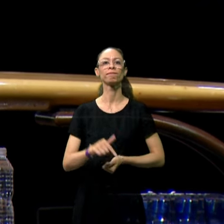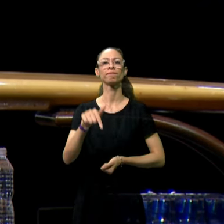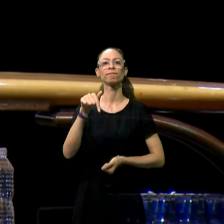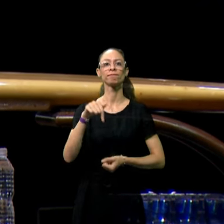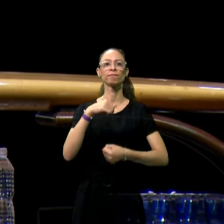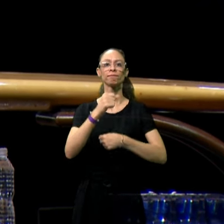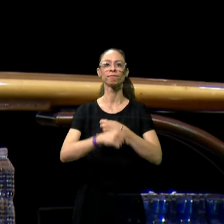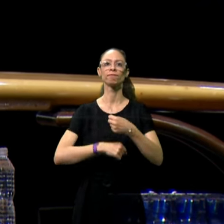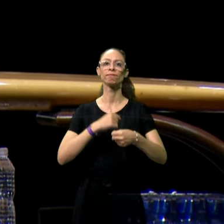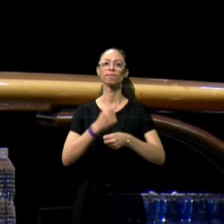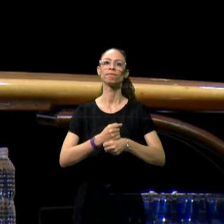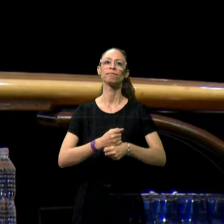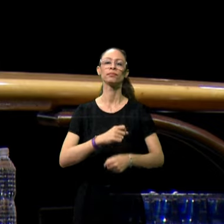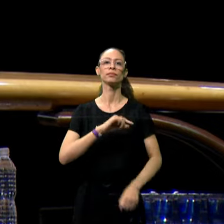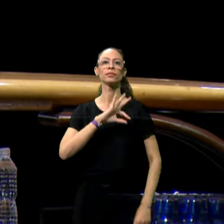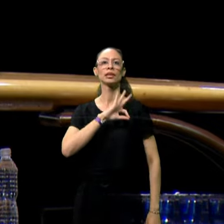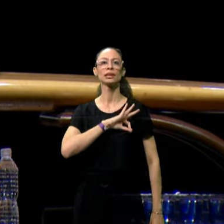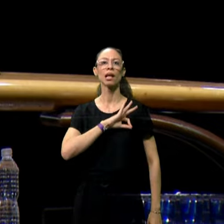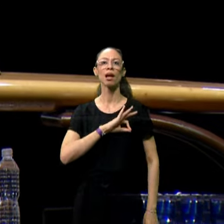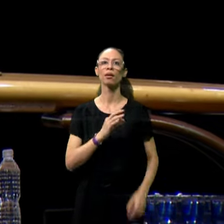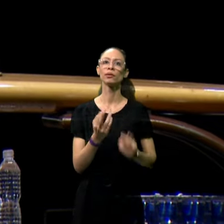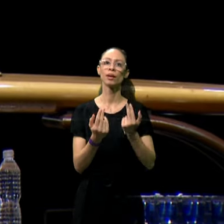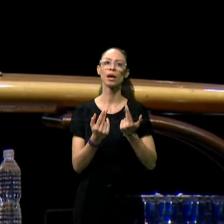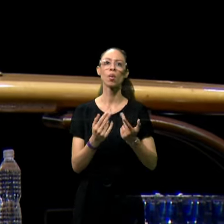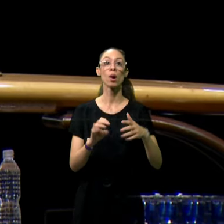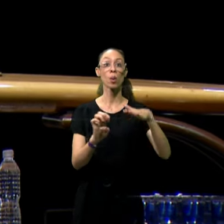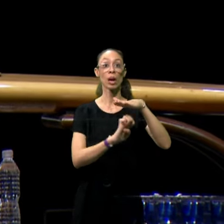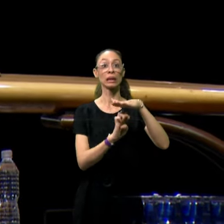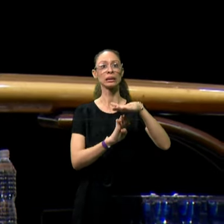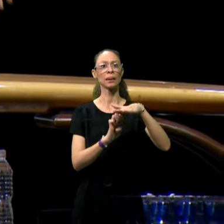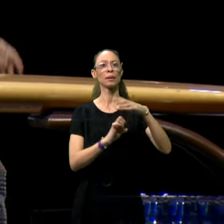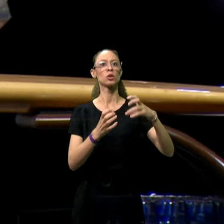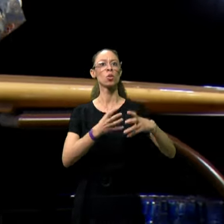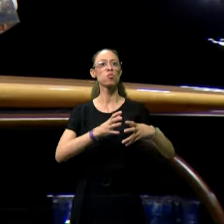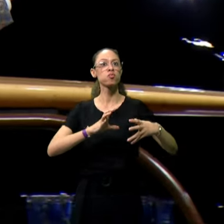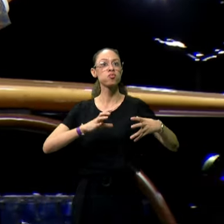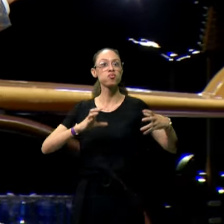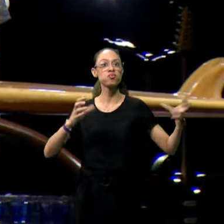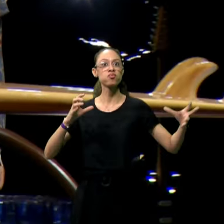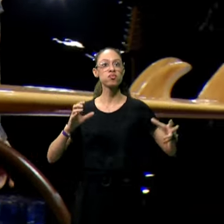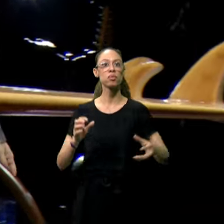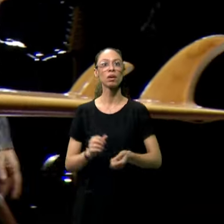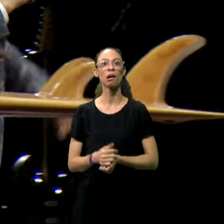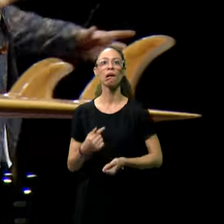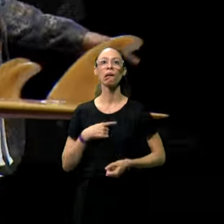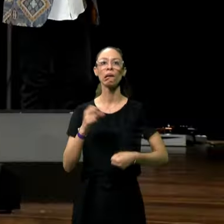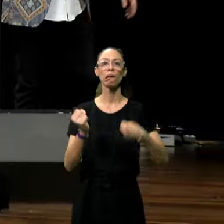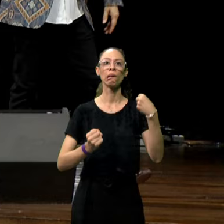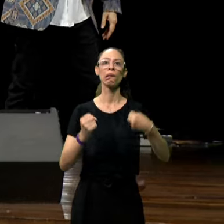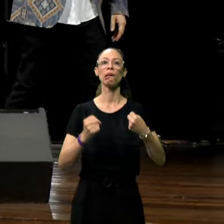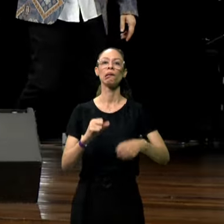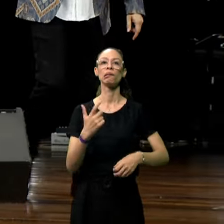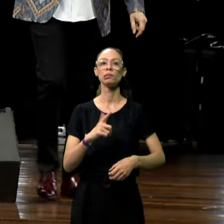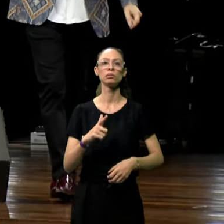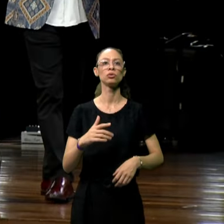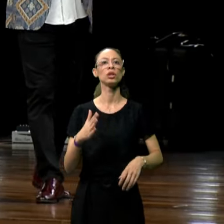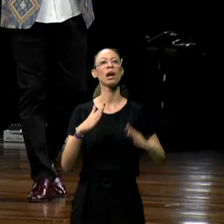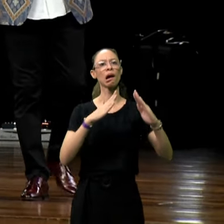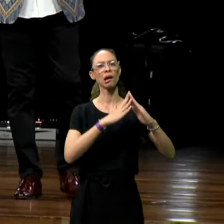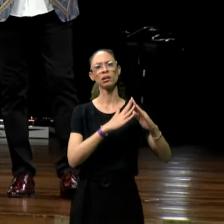7 anos fiquei com o mesmo salário. As empresas cresceram. Ao final eu já não tinha carro. Minha casa seguia a